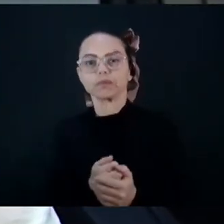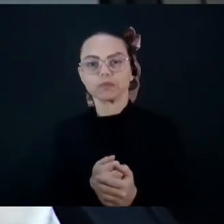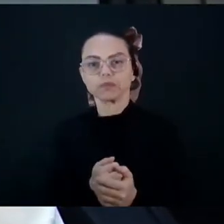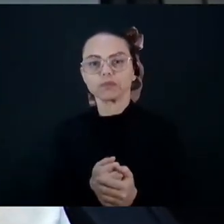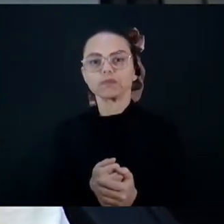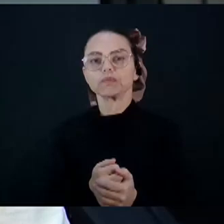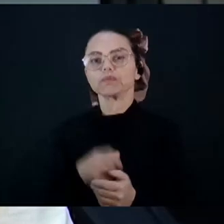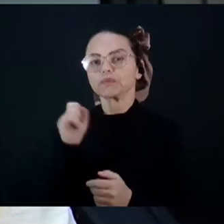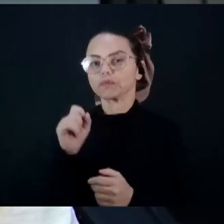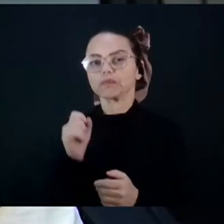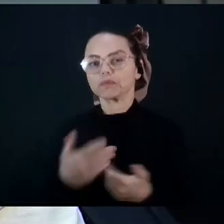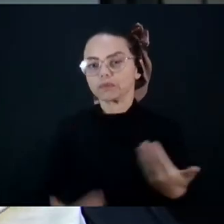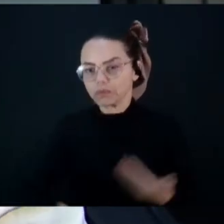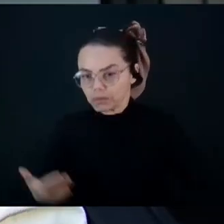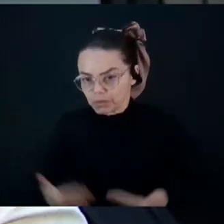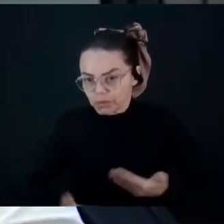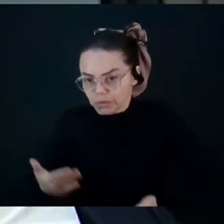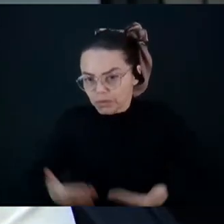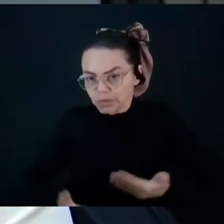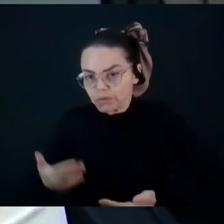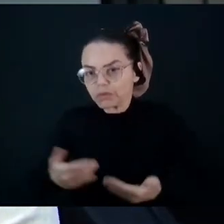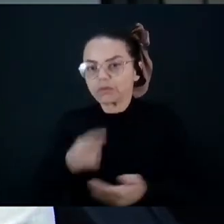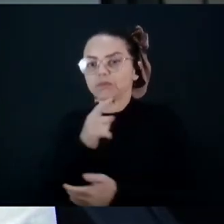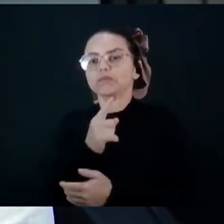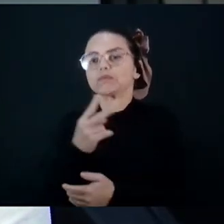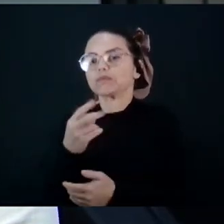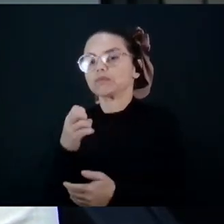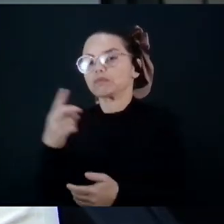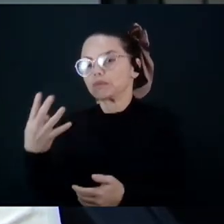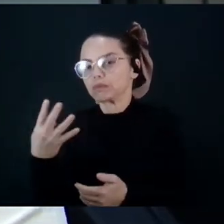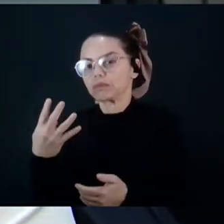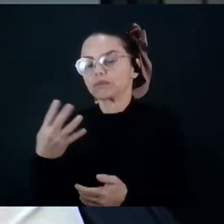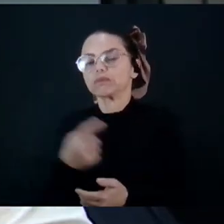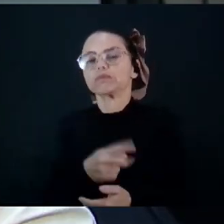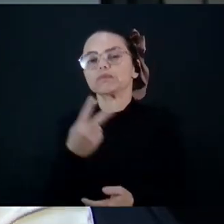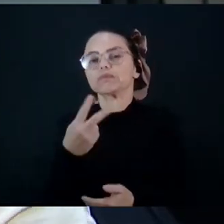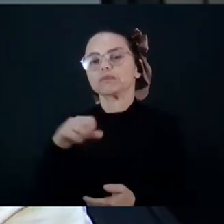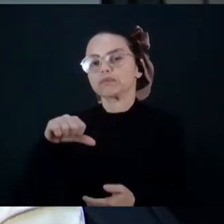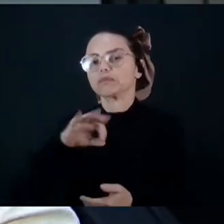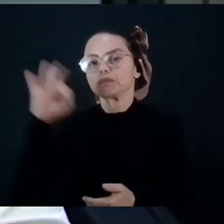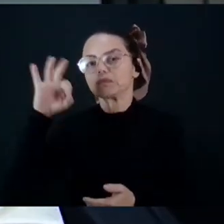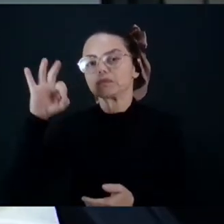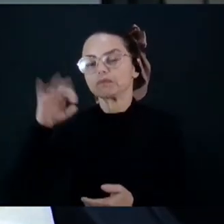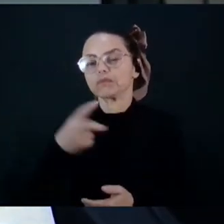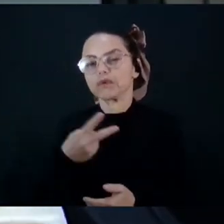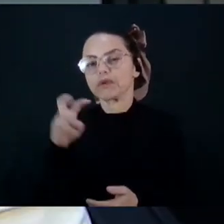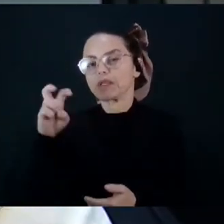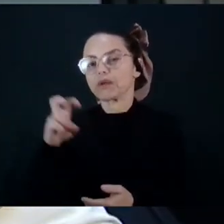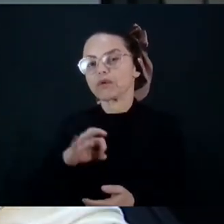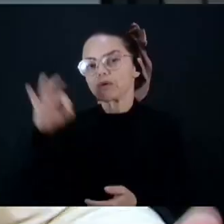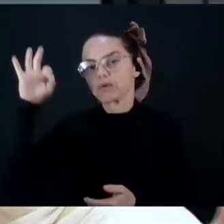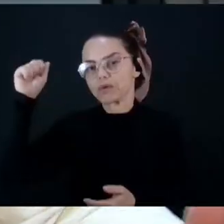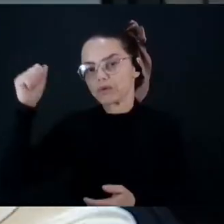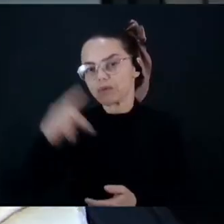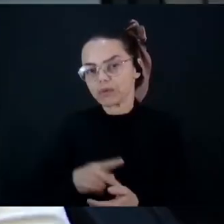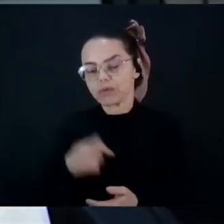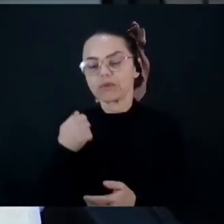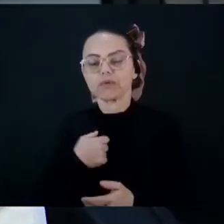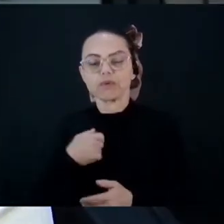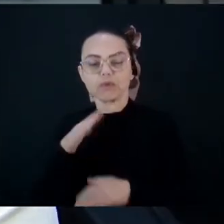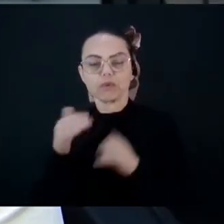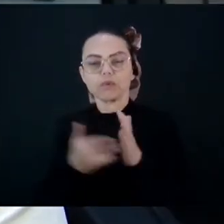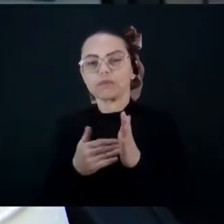os servidores que estavam na Câmara em 2014, quase 95% já se aposentaram, então todo o quadro da Câmara hoje